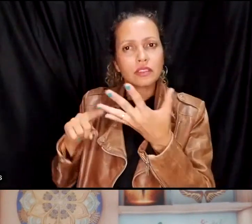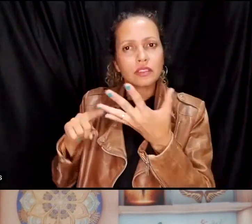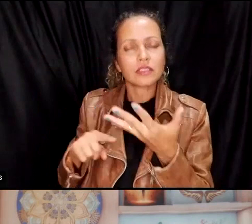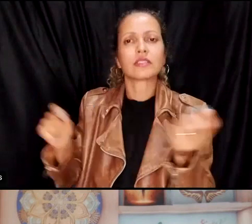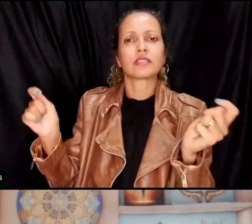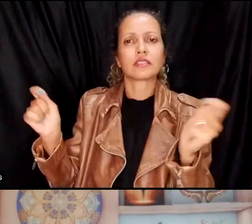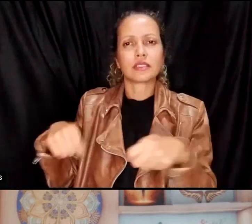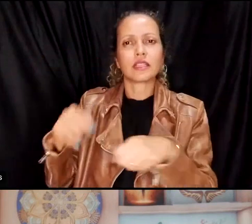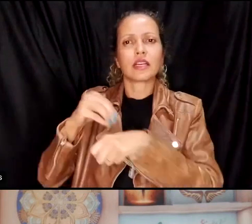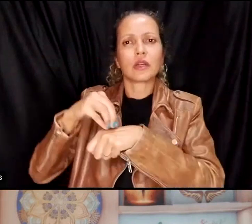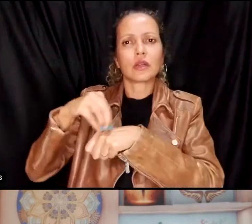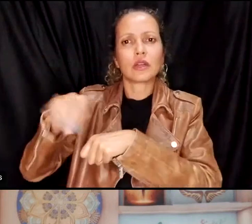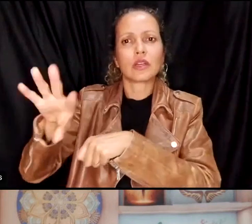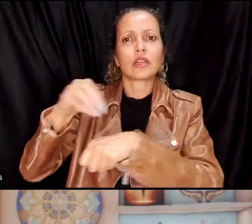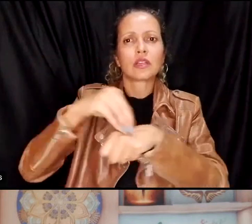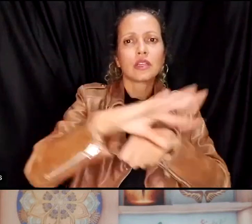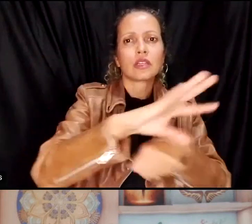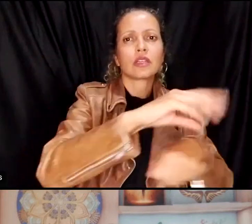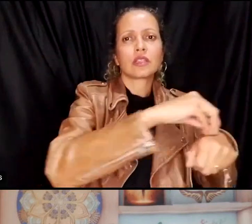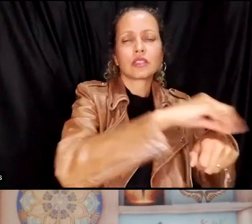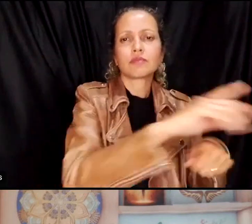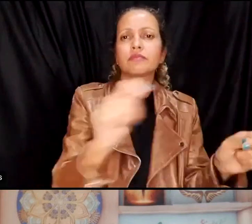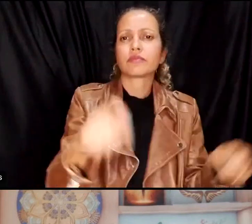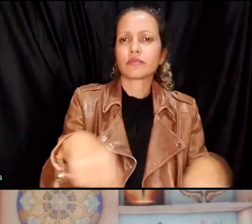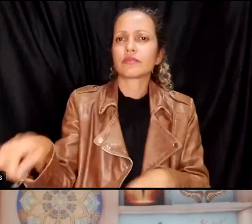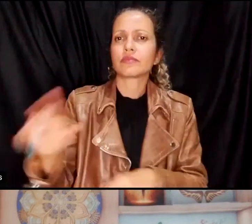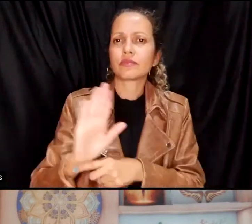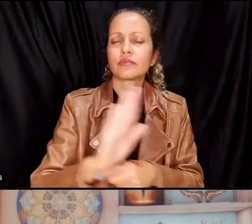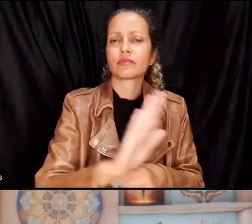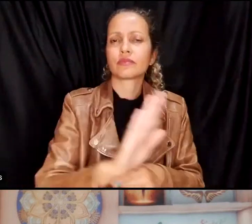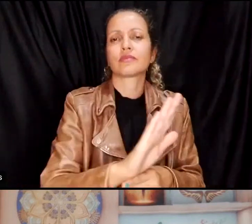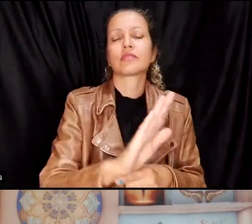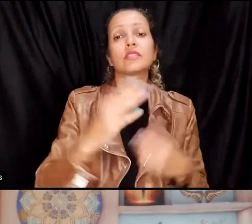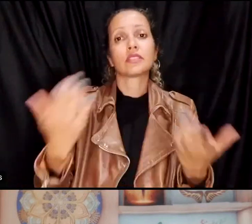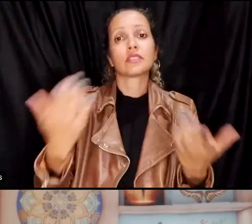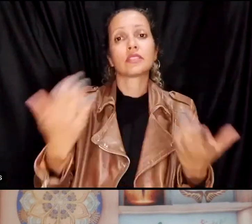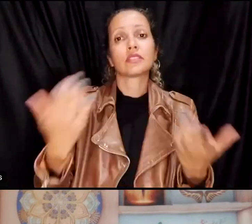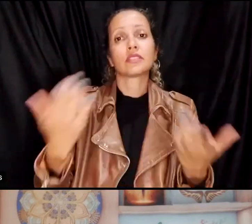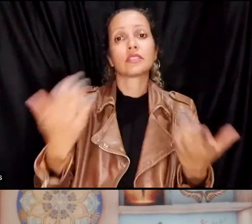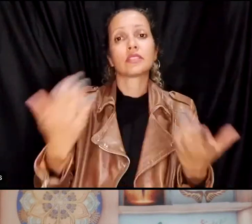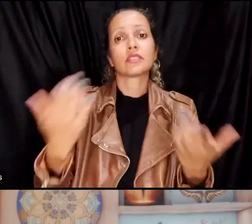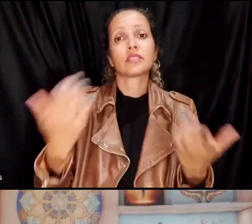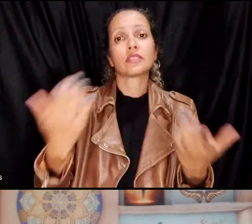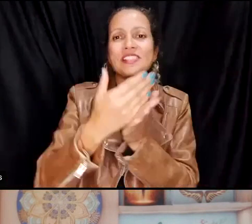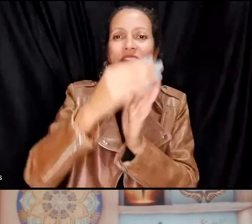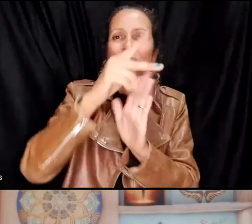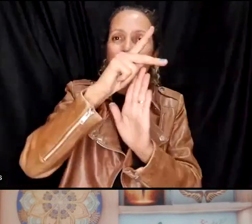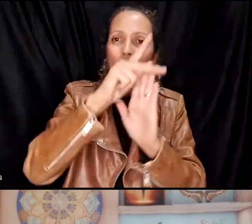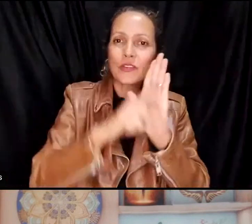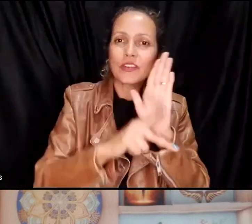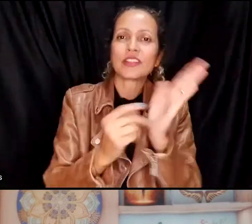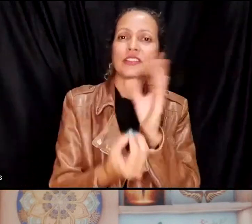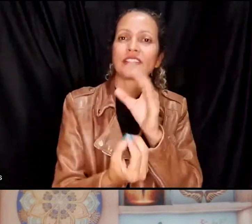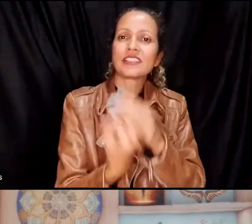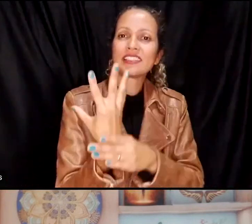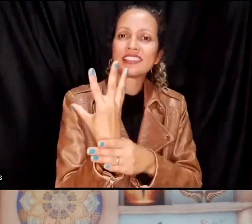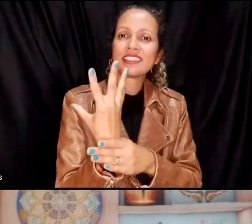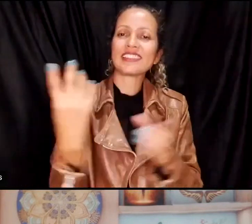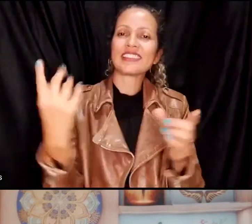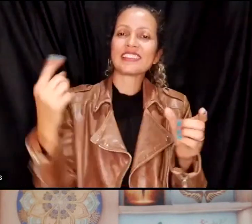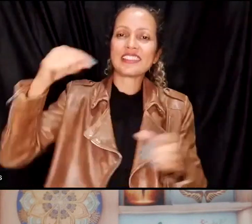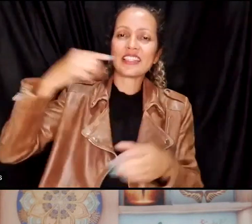deficiências e montei um projeto na minha cidade para mostrar que era possível fazer algo diferente.